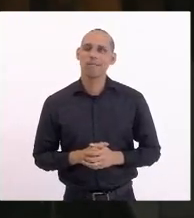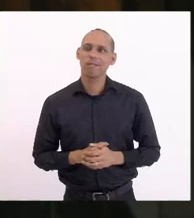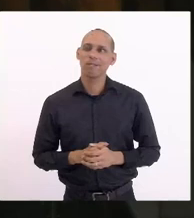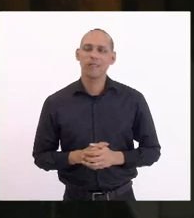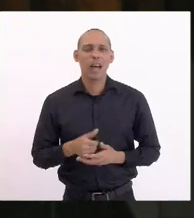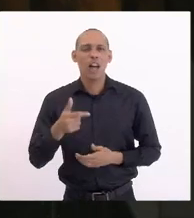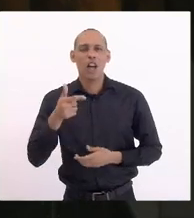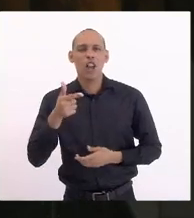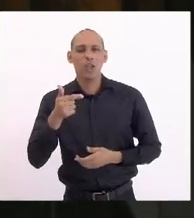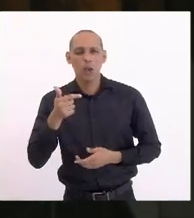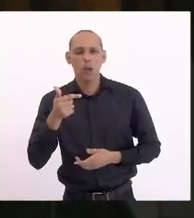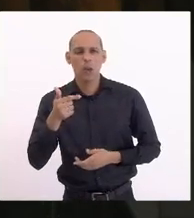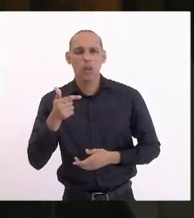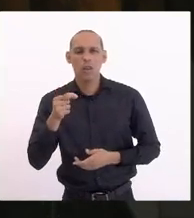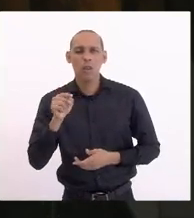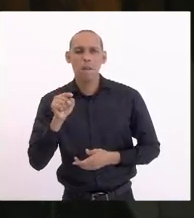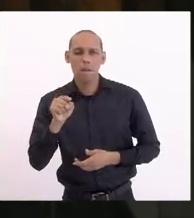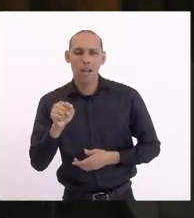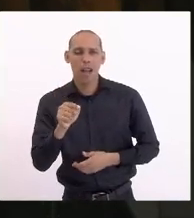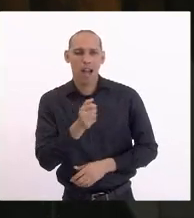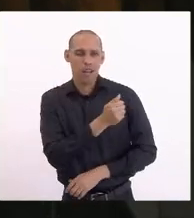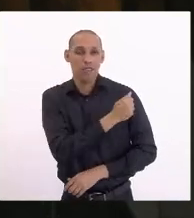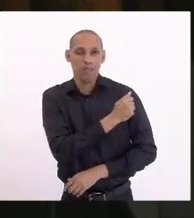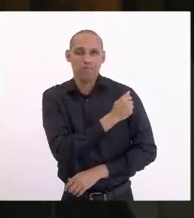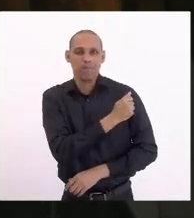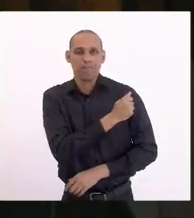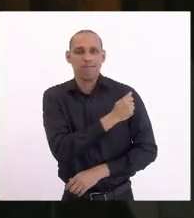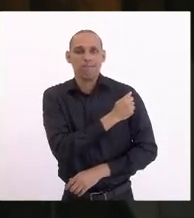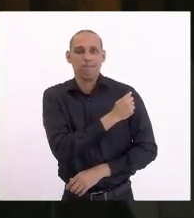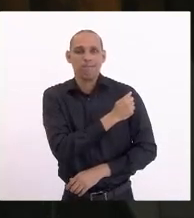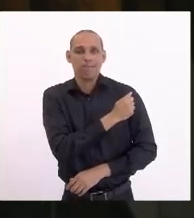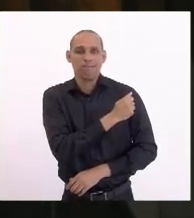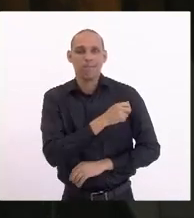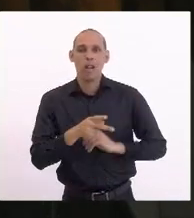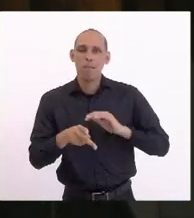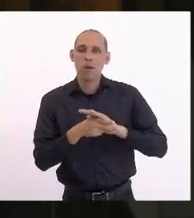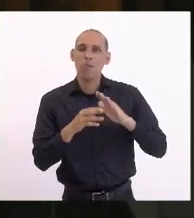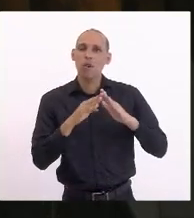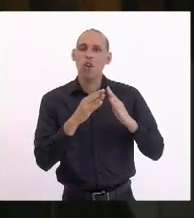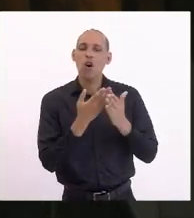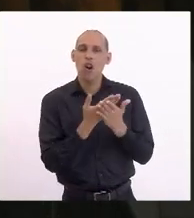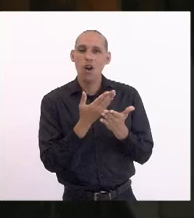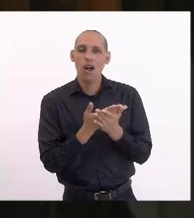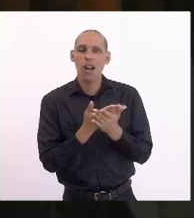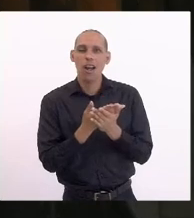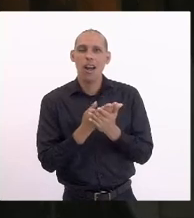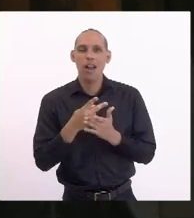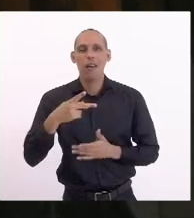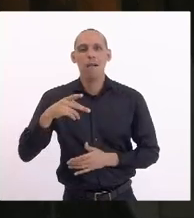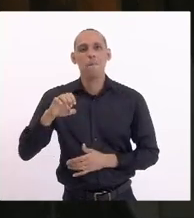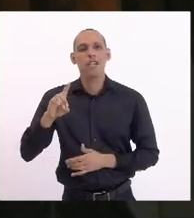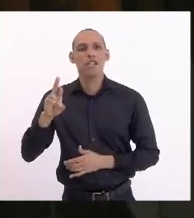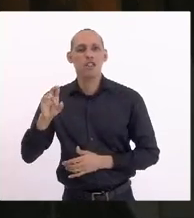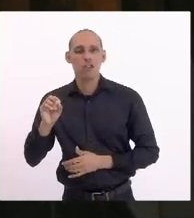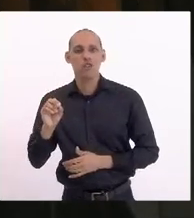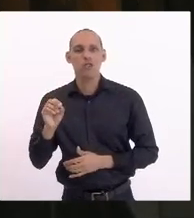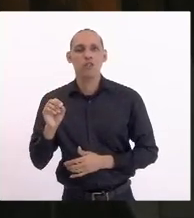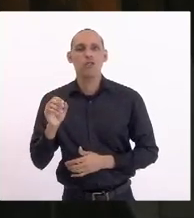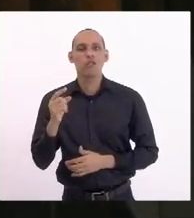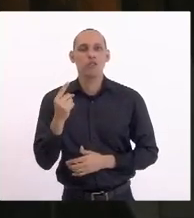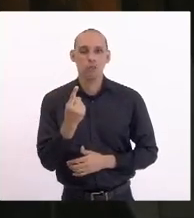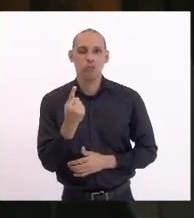12 mil alunos do Colégio Pedro II estão esperando há